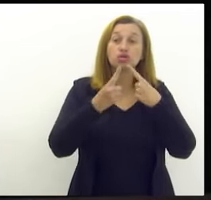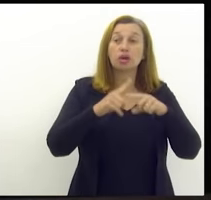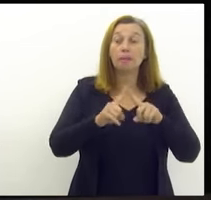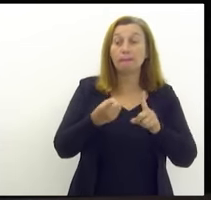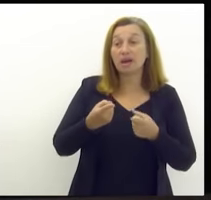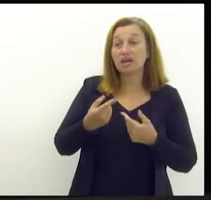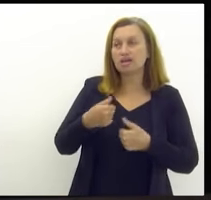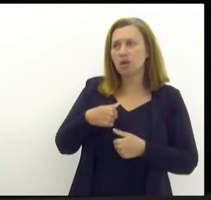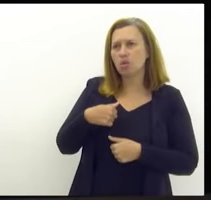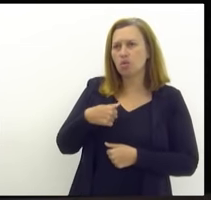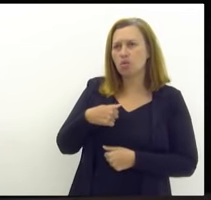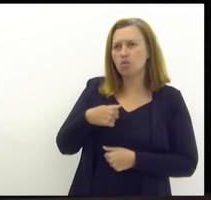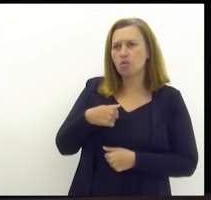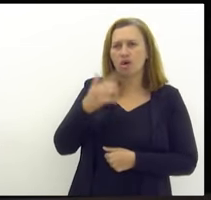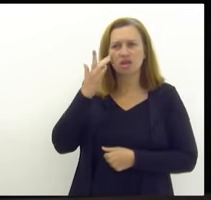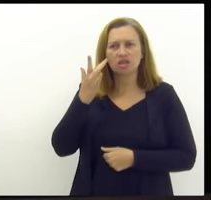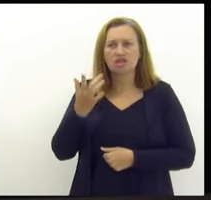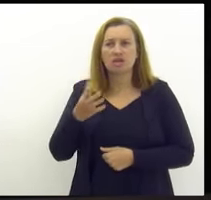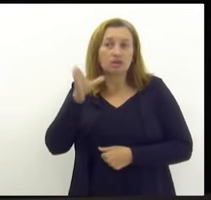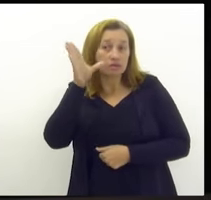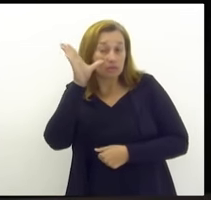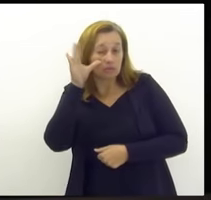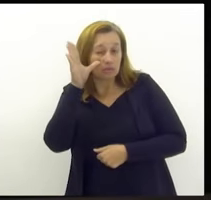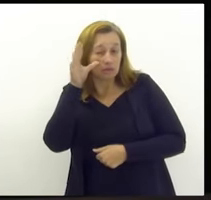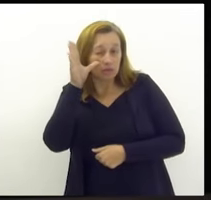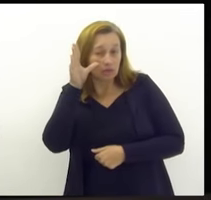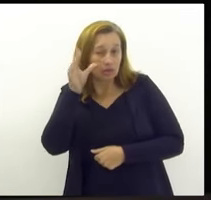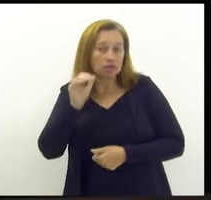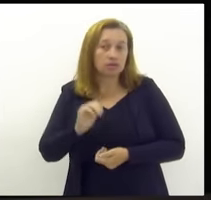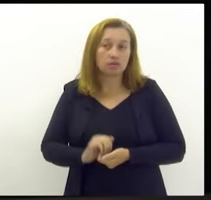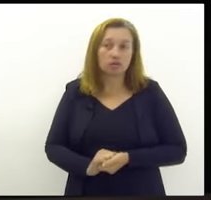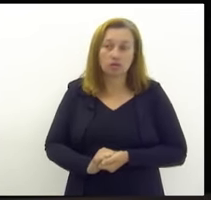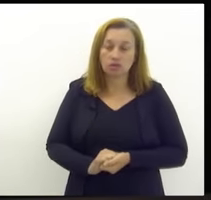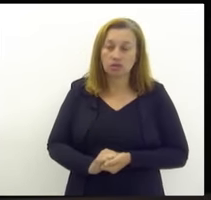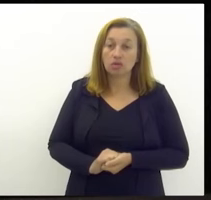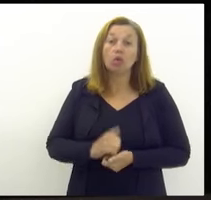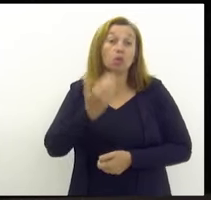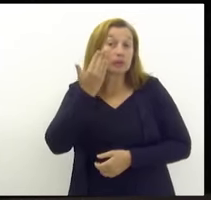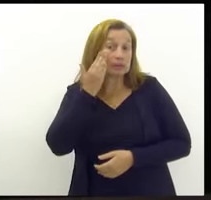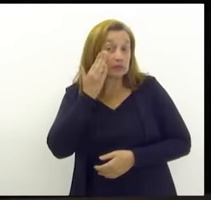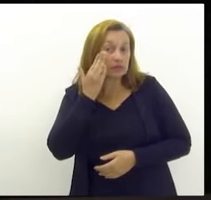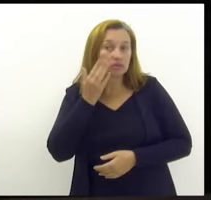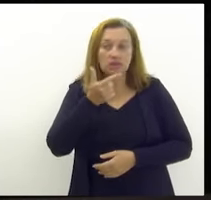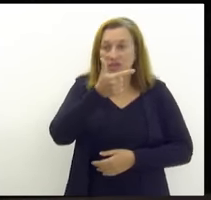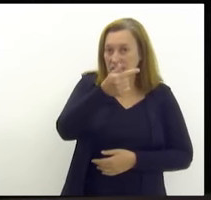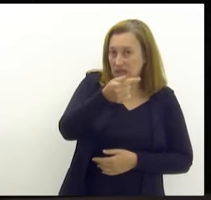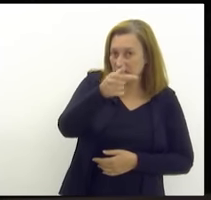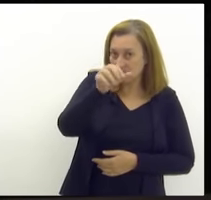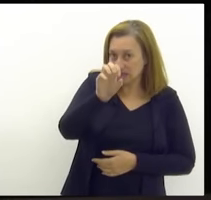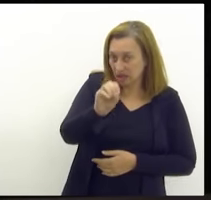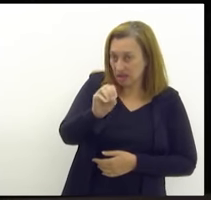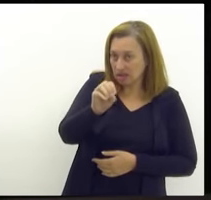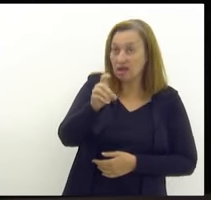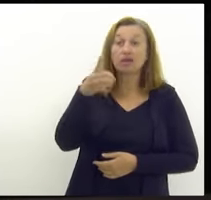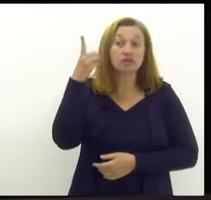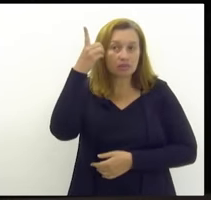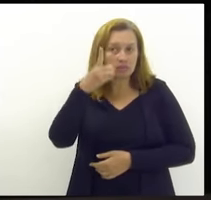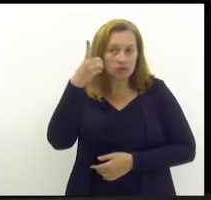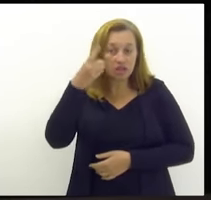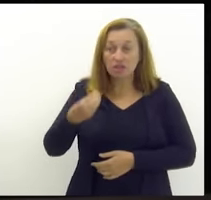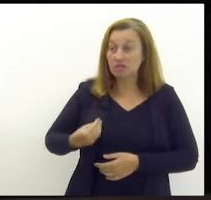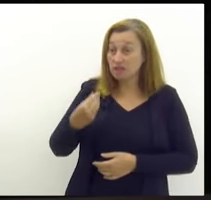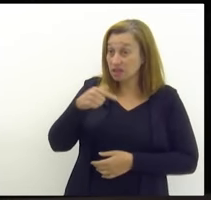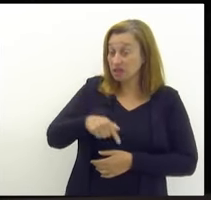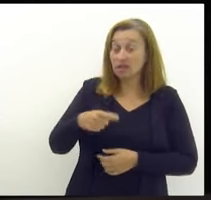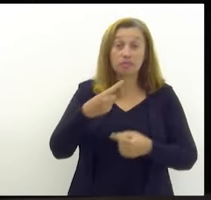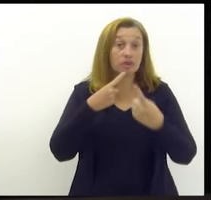julgava eu que os interessados e os interessados eu entendo que são os 70 deputados estivessem aqui